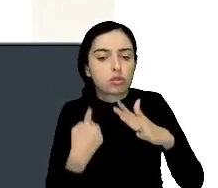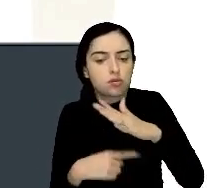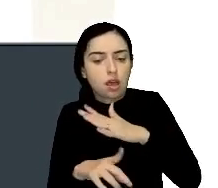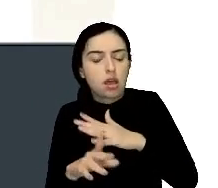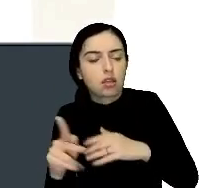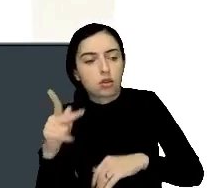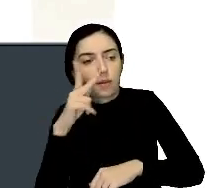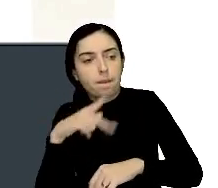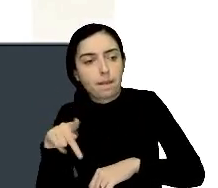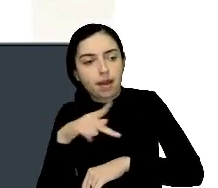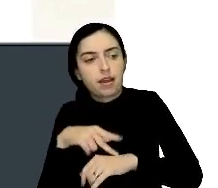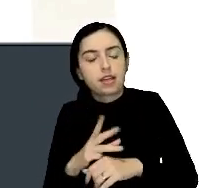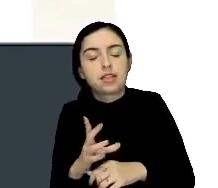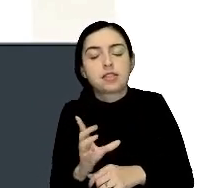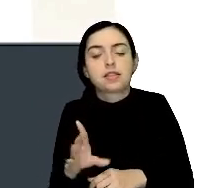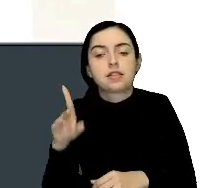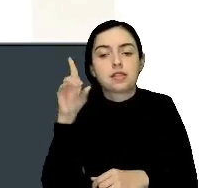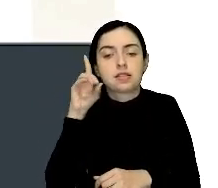da OCDE.